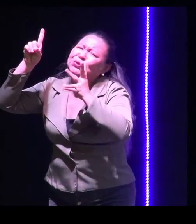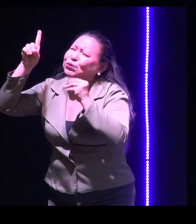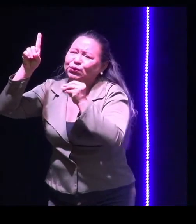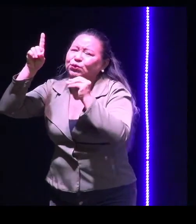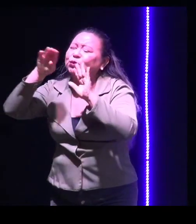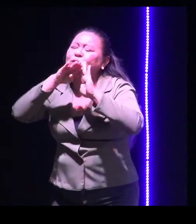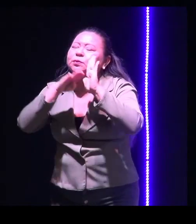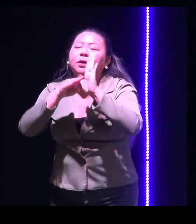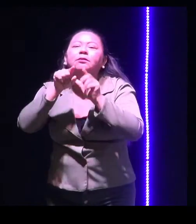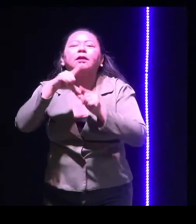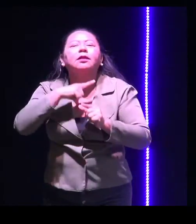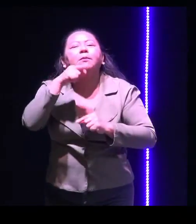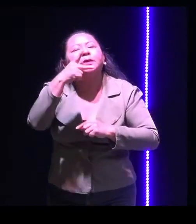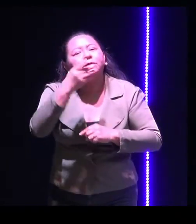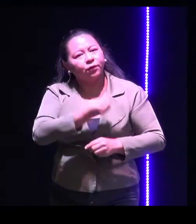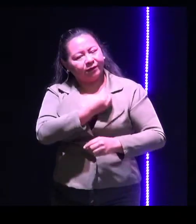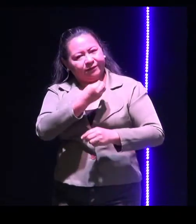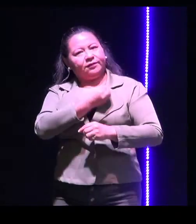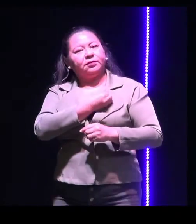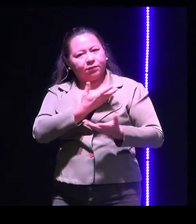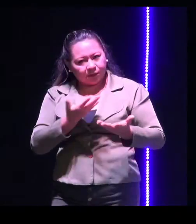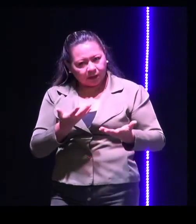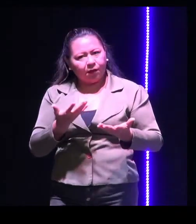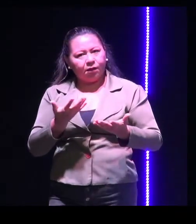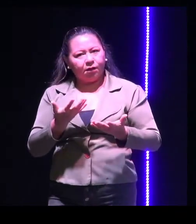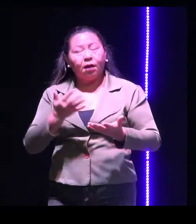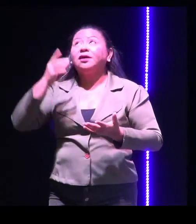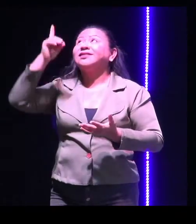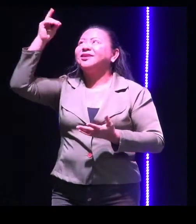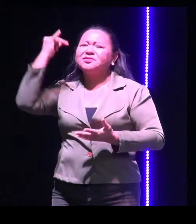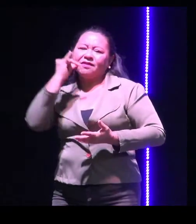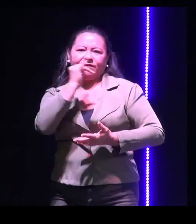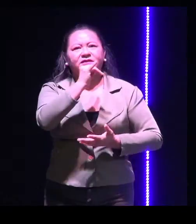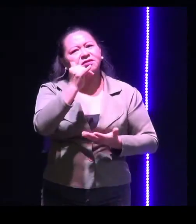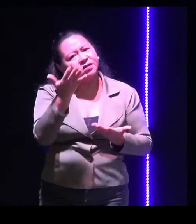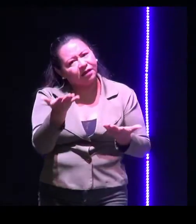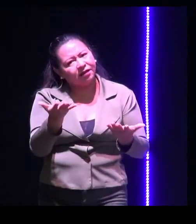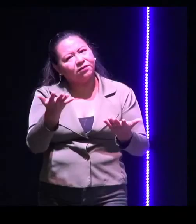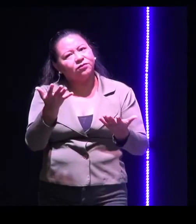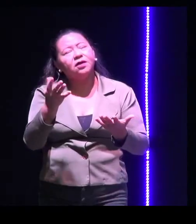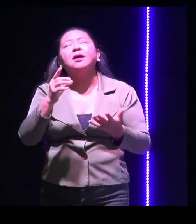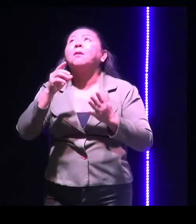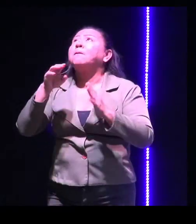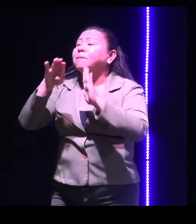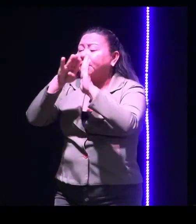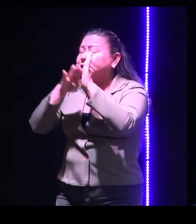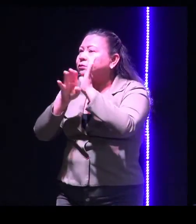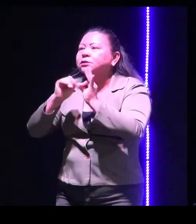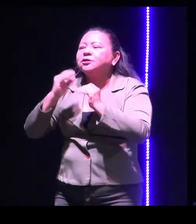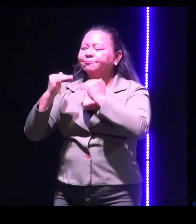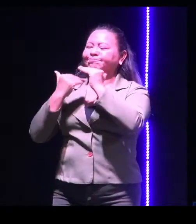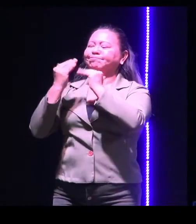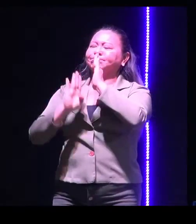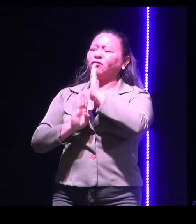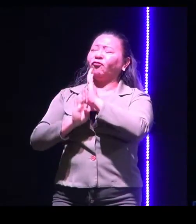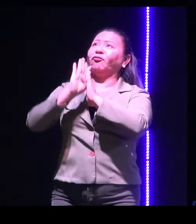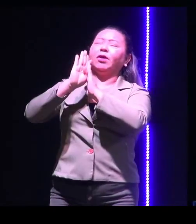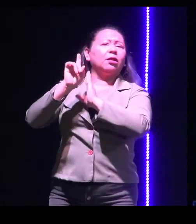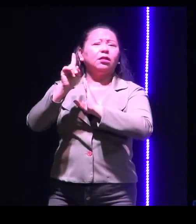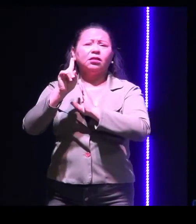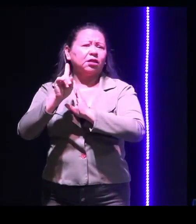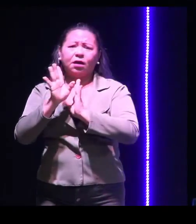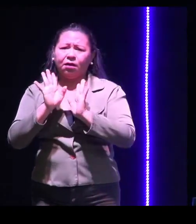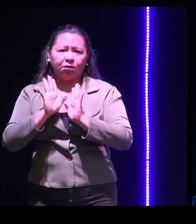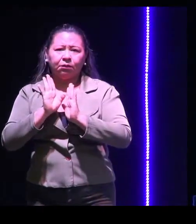os planos que tenho para vocês, diz o Senhor. Planos de fazê-los prosperar e não